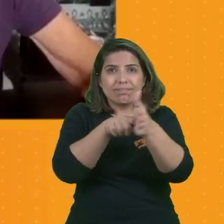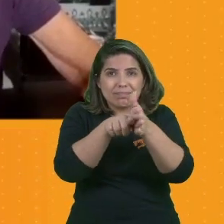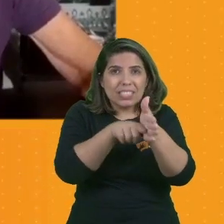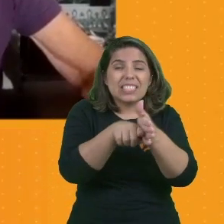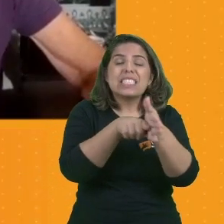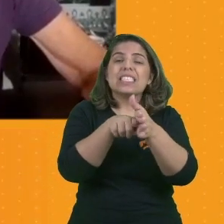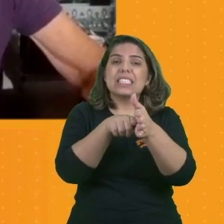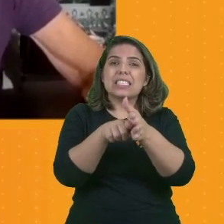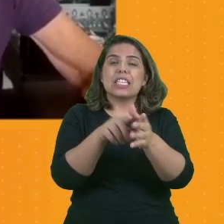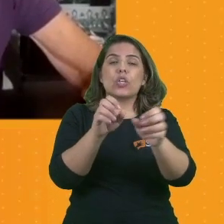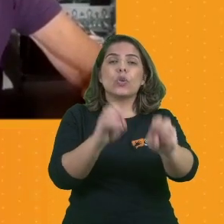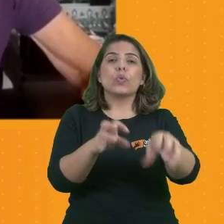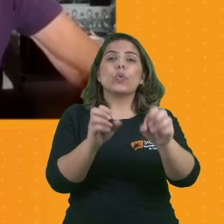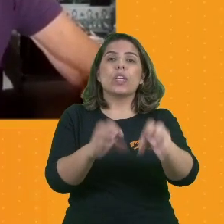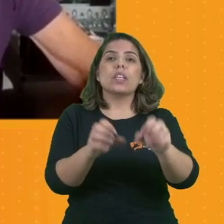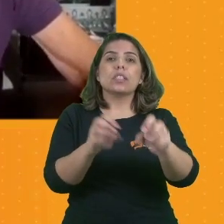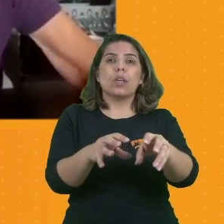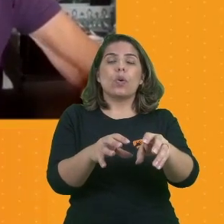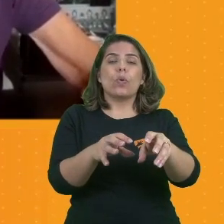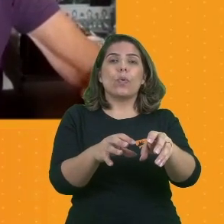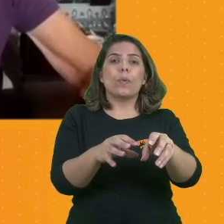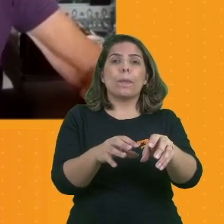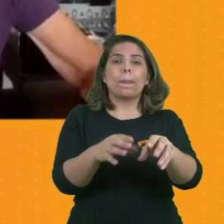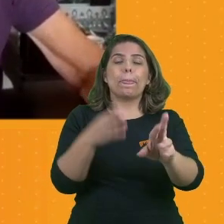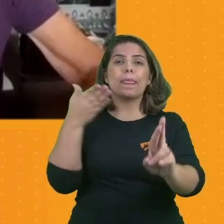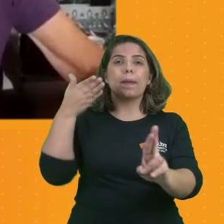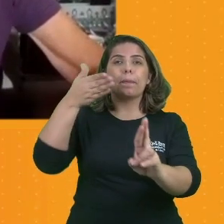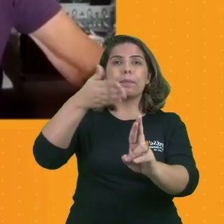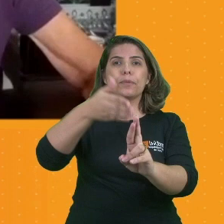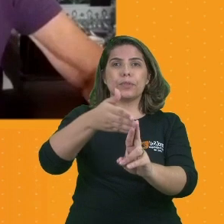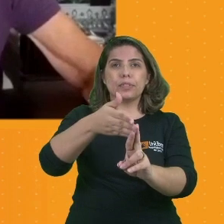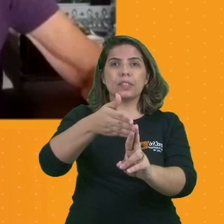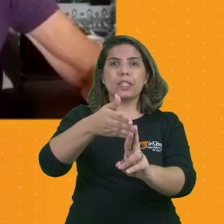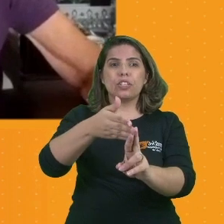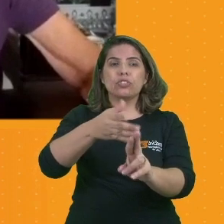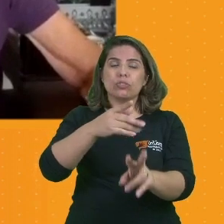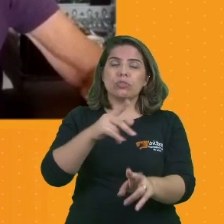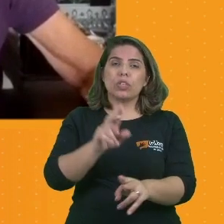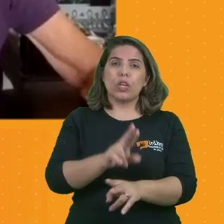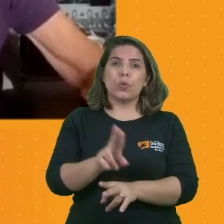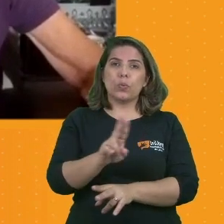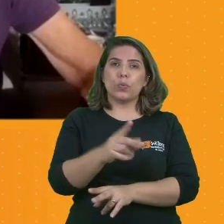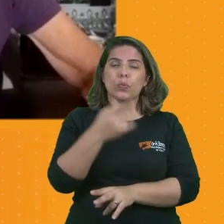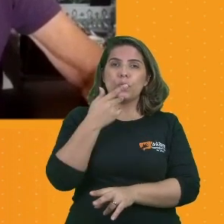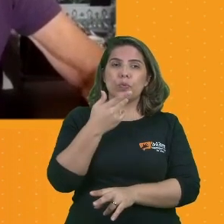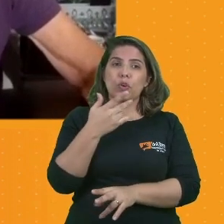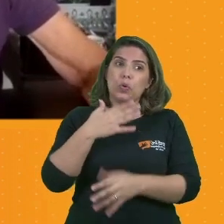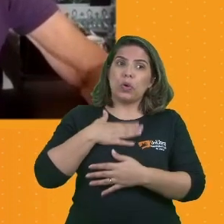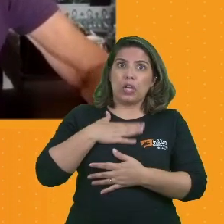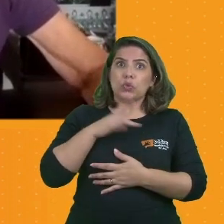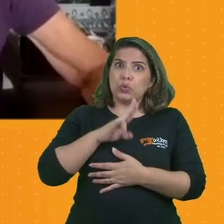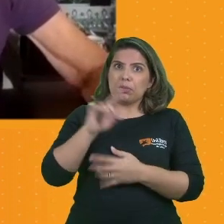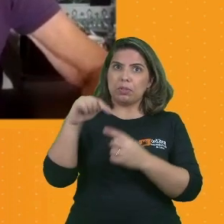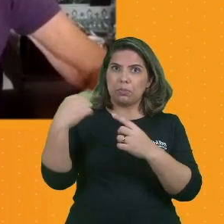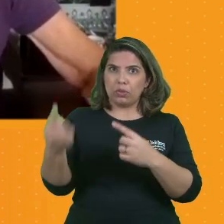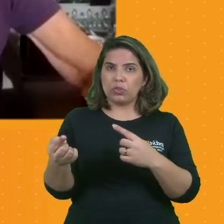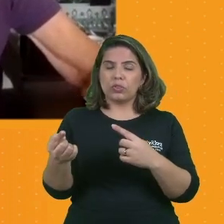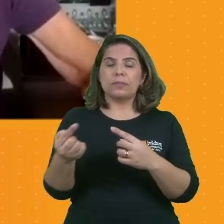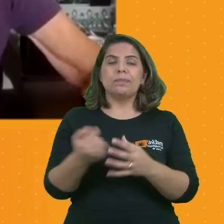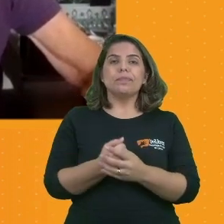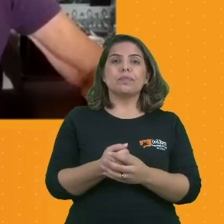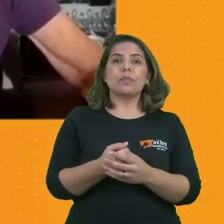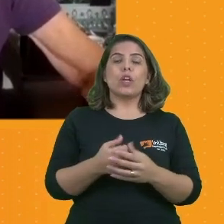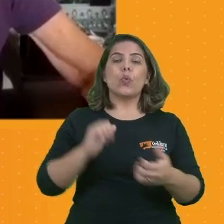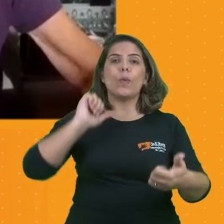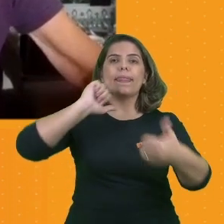pesquisa em educação de abordagem nos é mas nós depois usam é o personagem